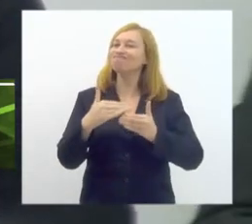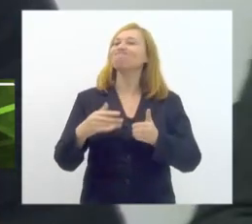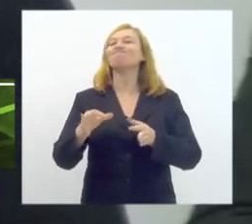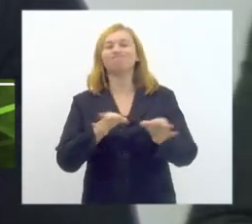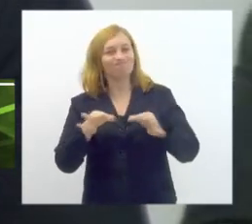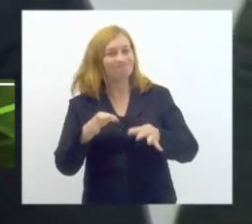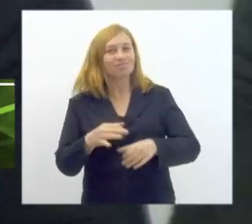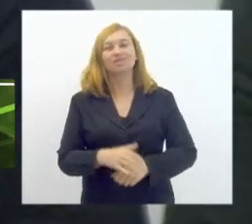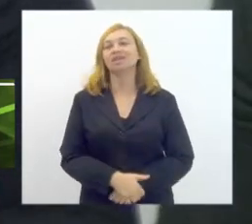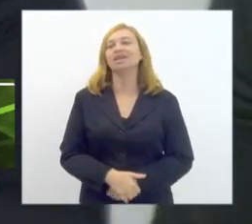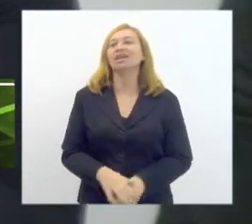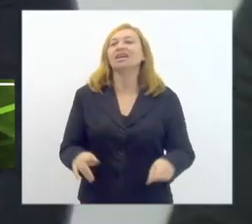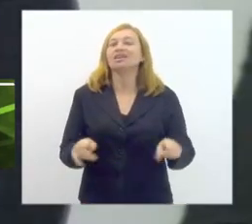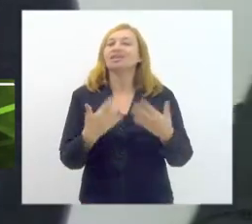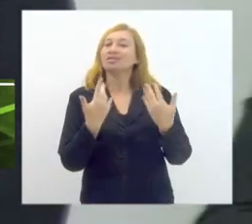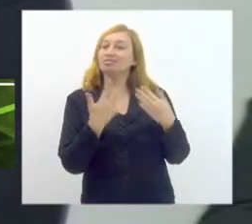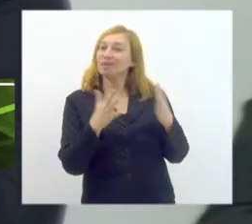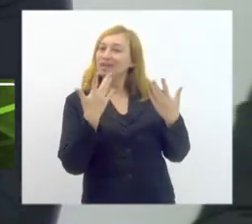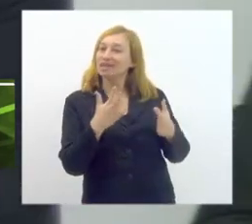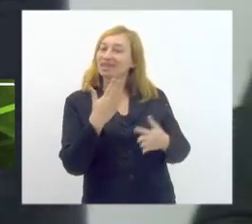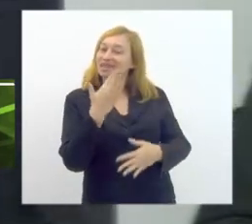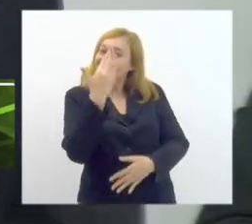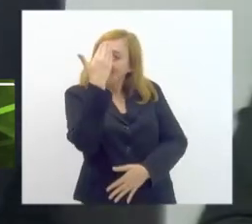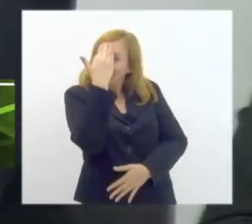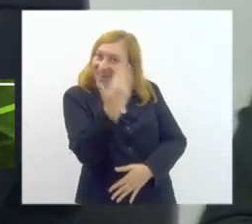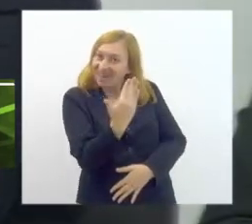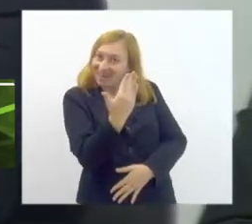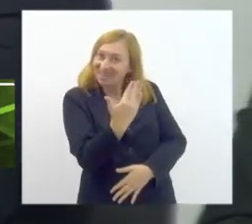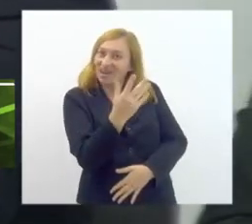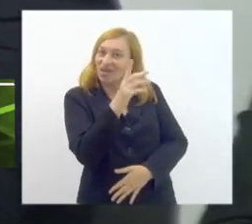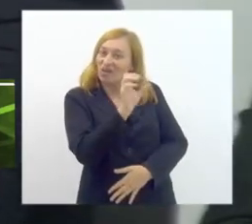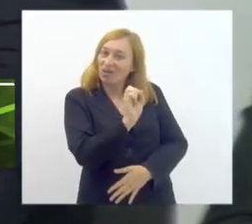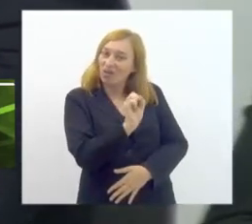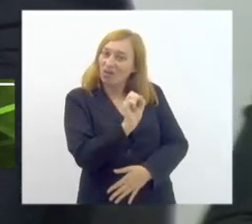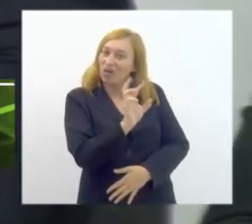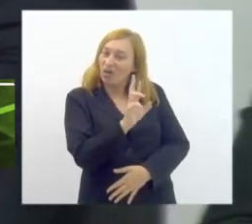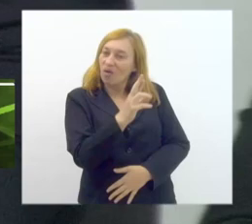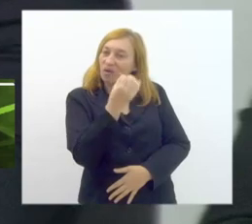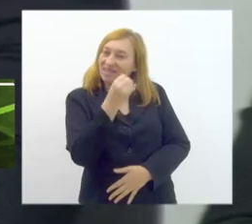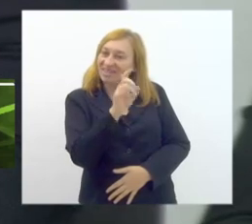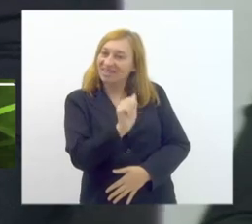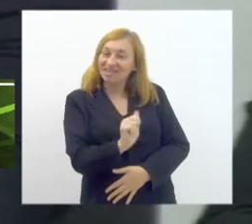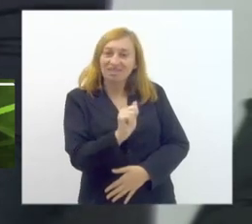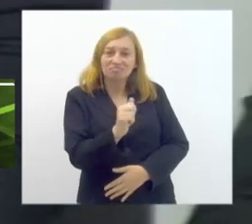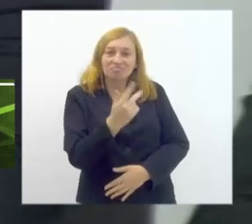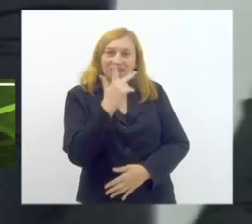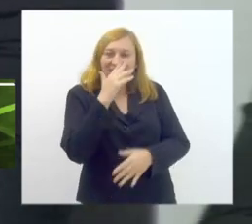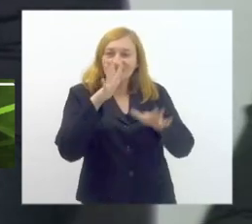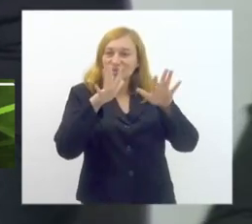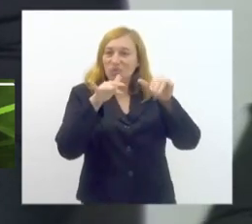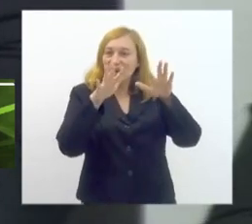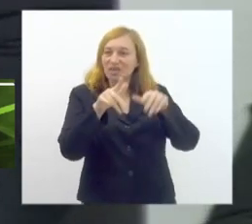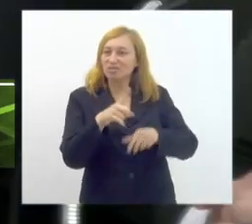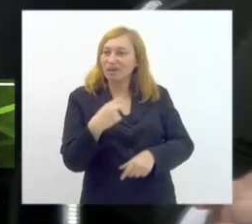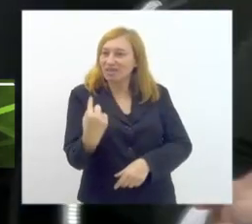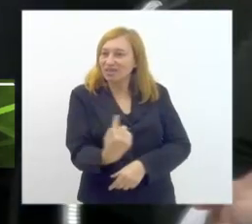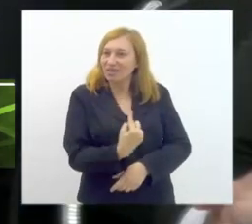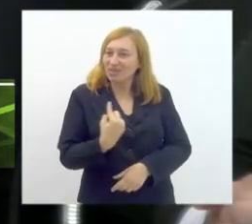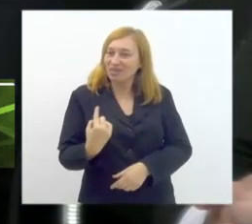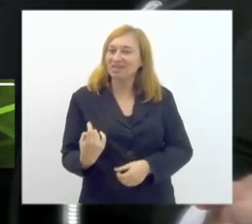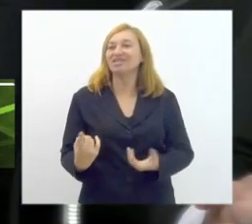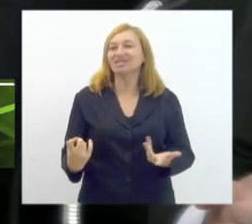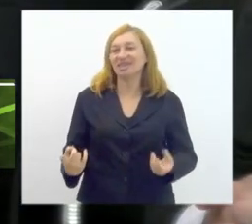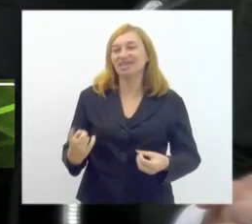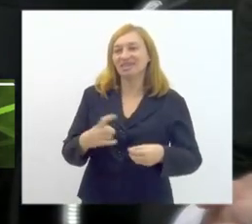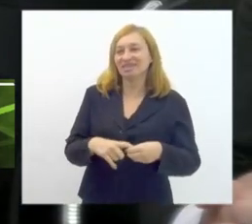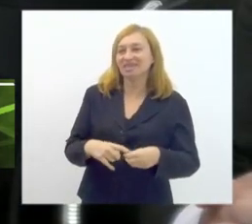projeto. Quero também saudar e já agradecer a Rosângela, que tem sido um anjo lá para os nossos colaboradores do Conleste. Inclusive,